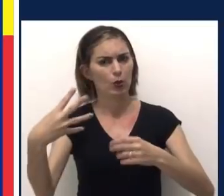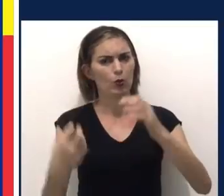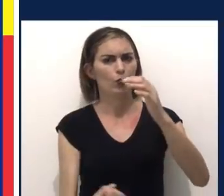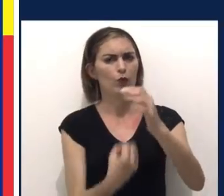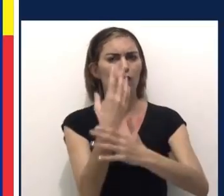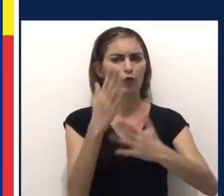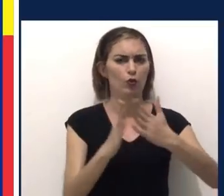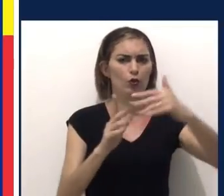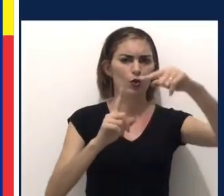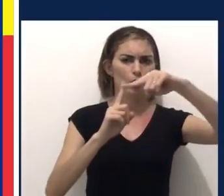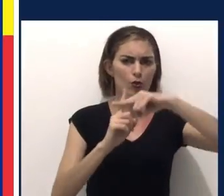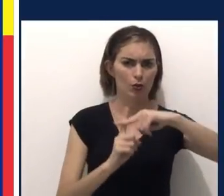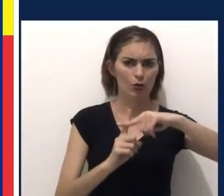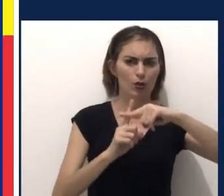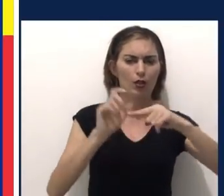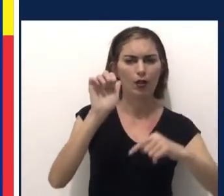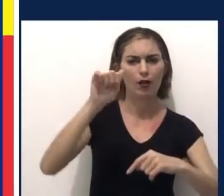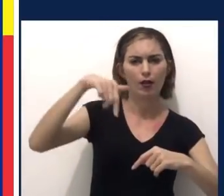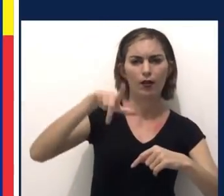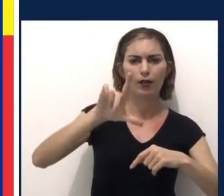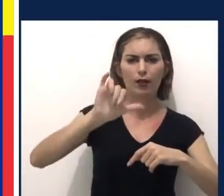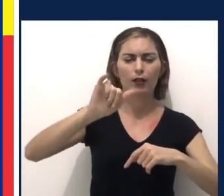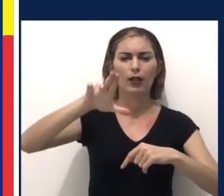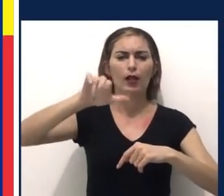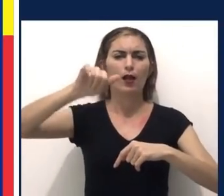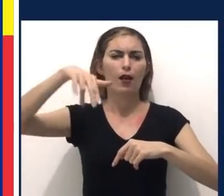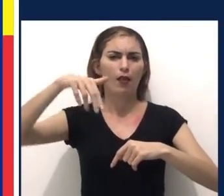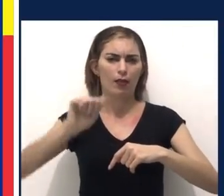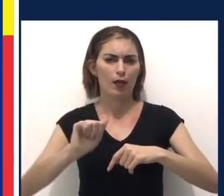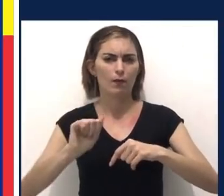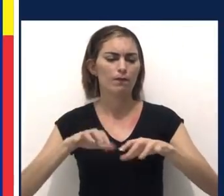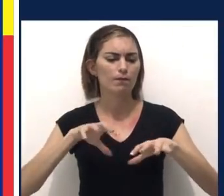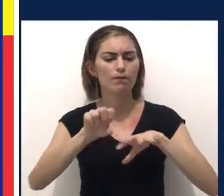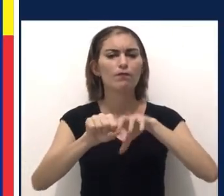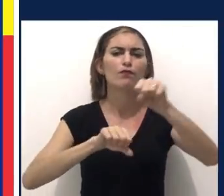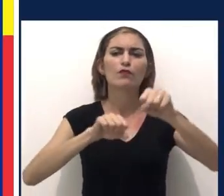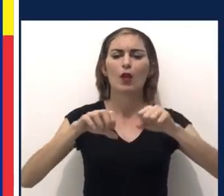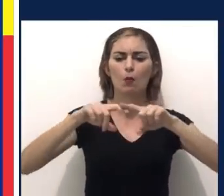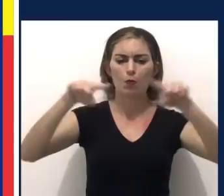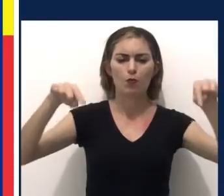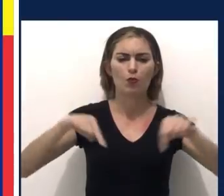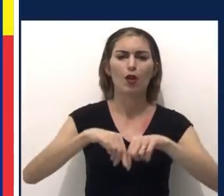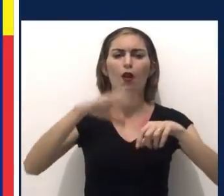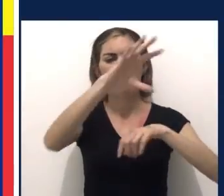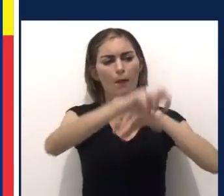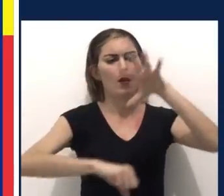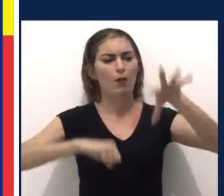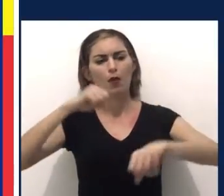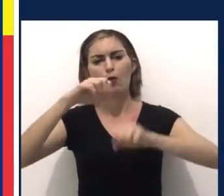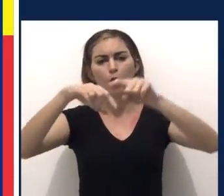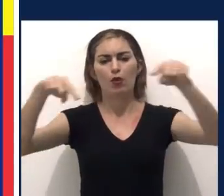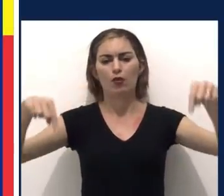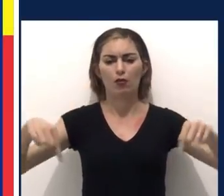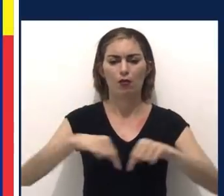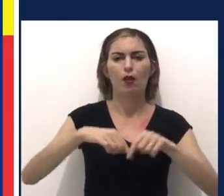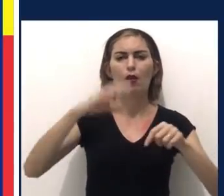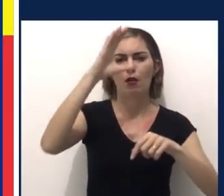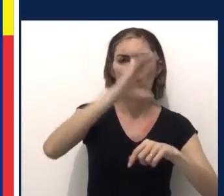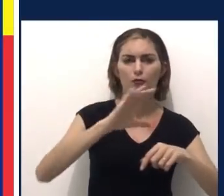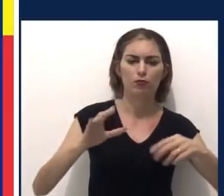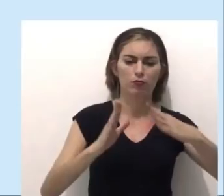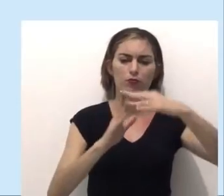1534 fundou a Igreja Anglicana e tomou o quê? As terras da Igreja